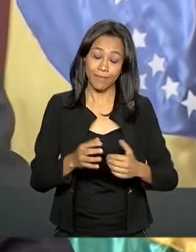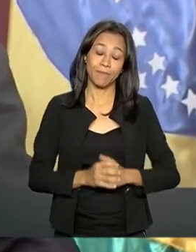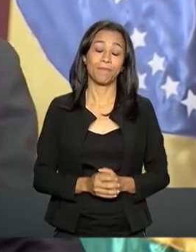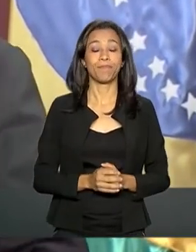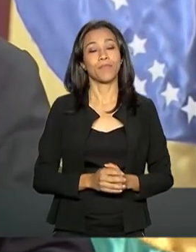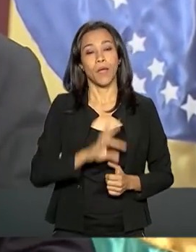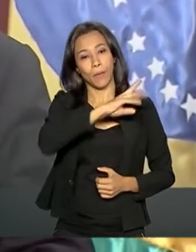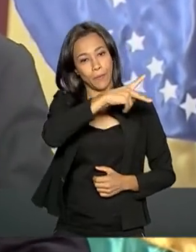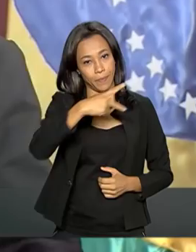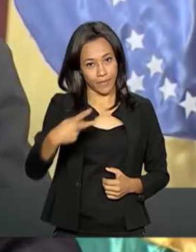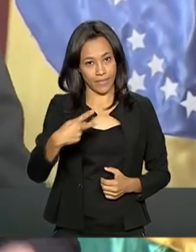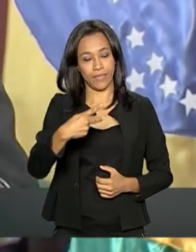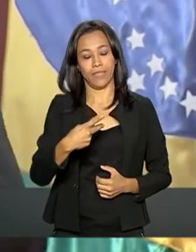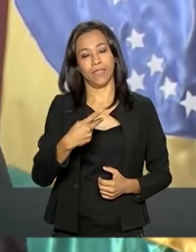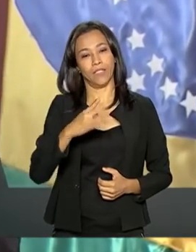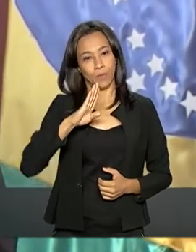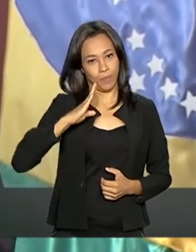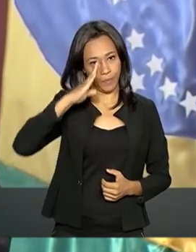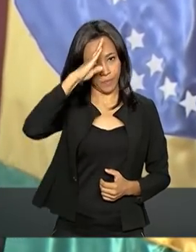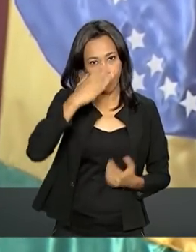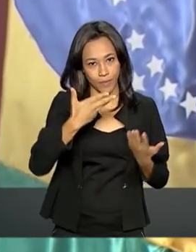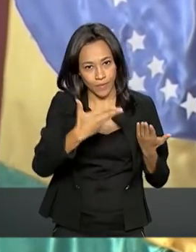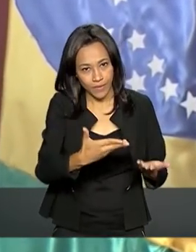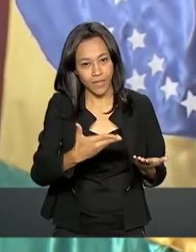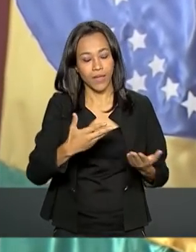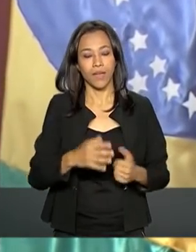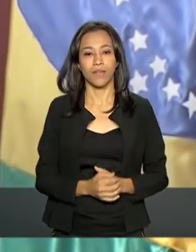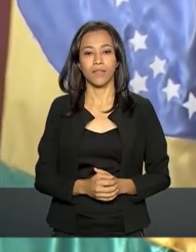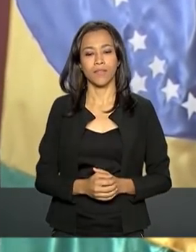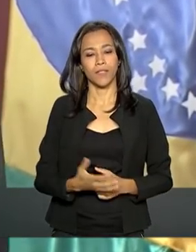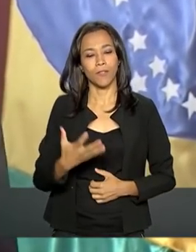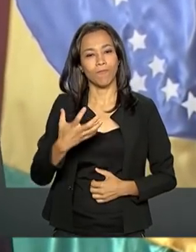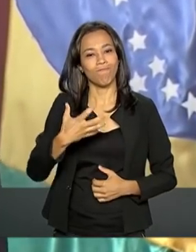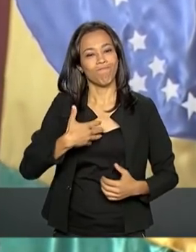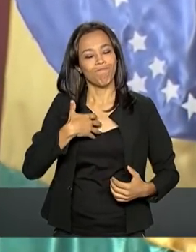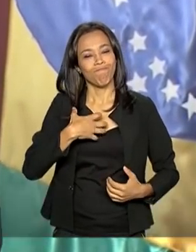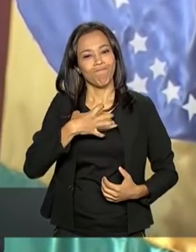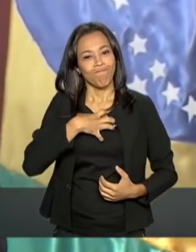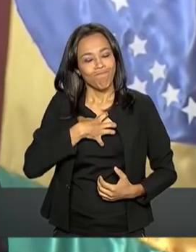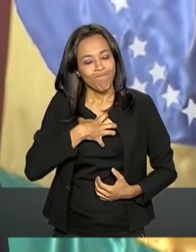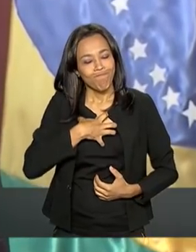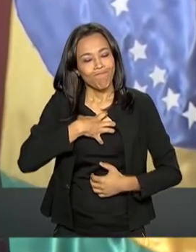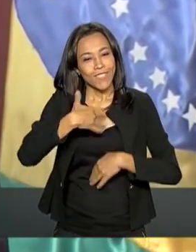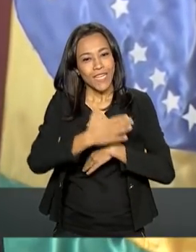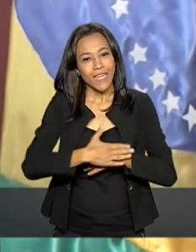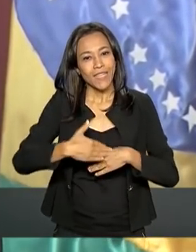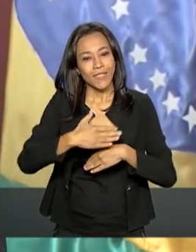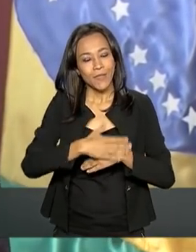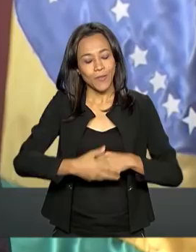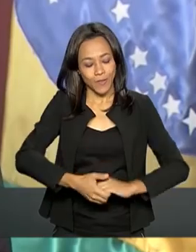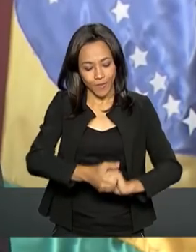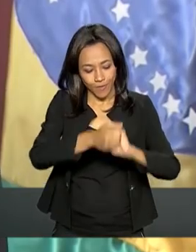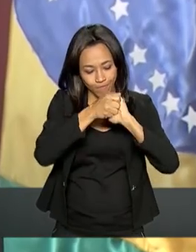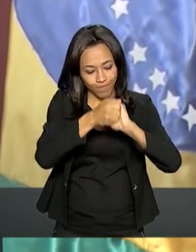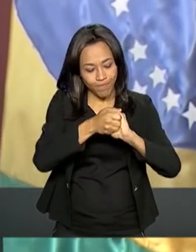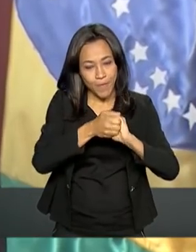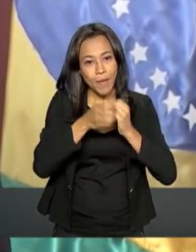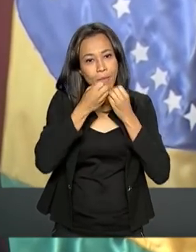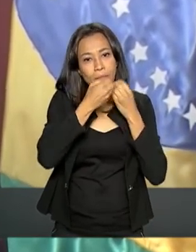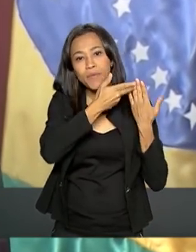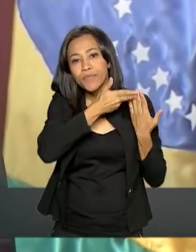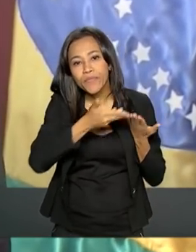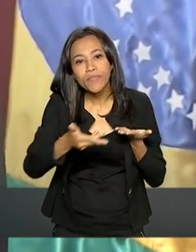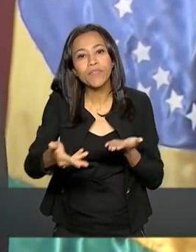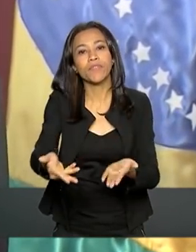Presidente Bolsonaro, quero dar um cordial, sincero e carinhosa bem-vinda ao Chile,